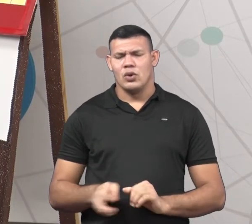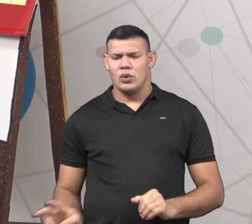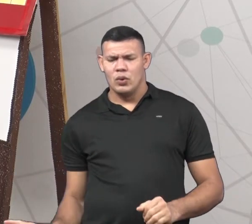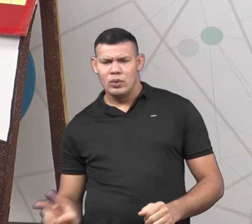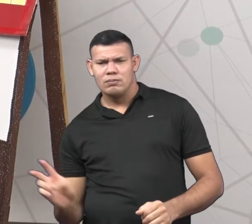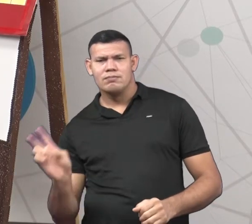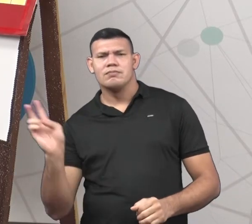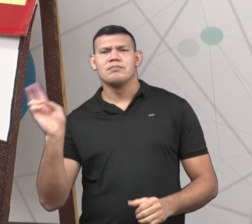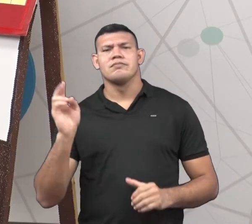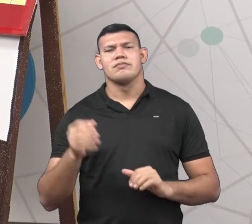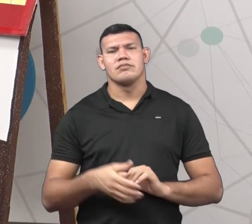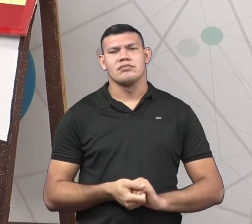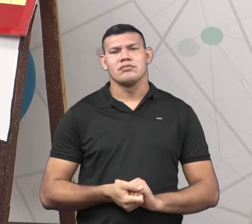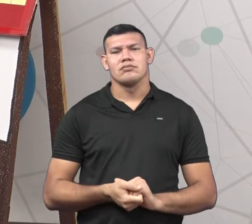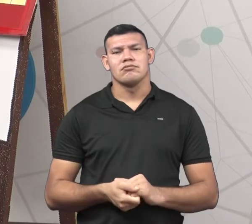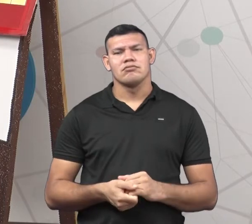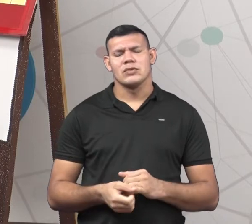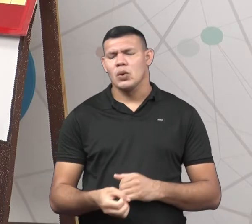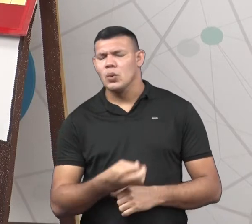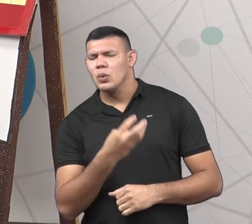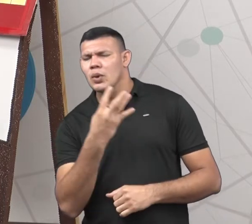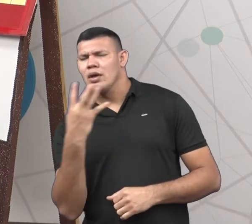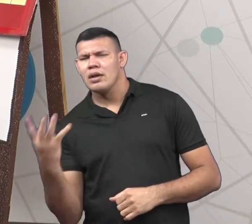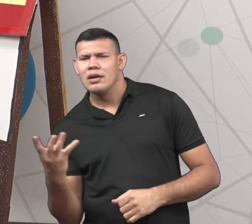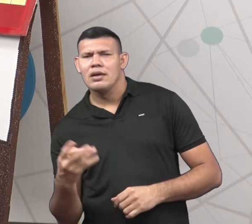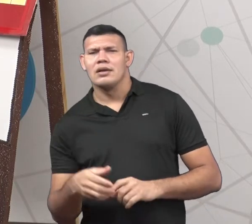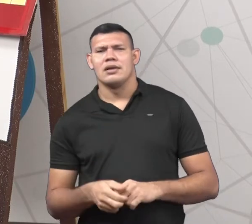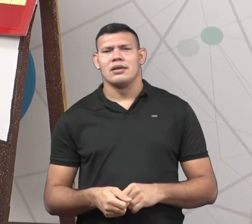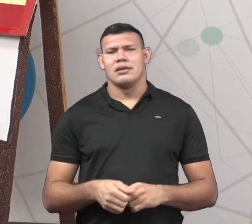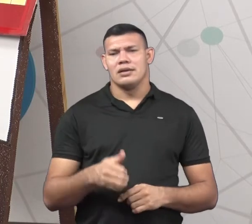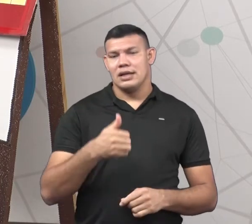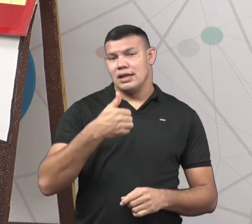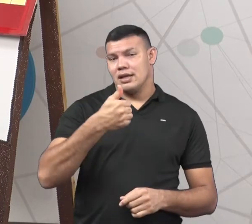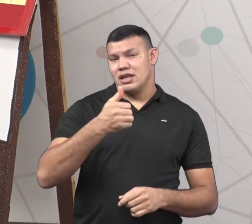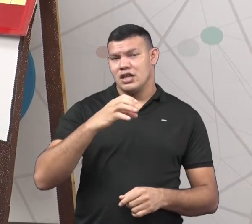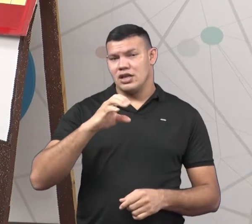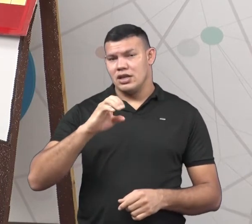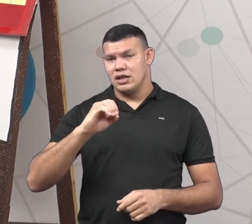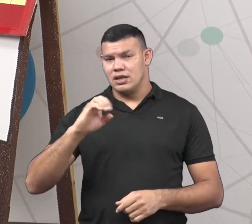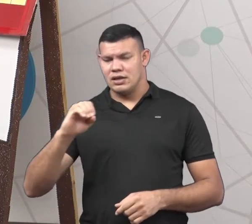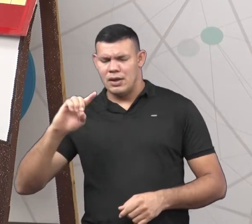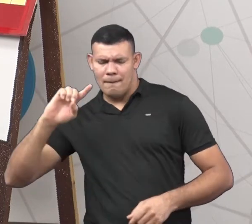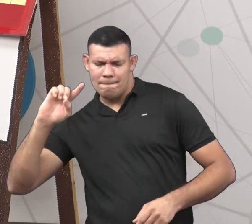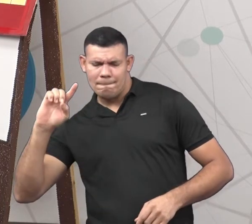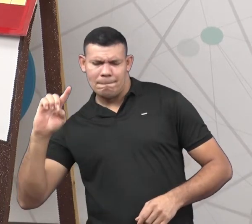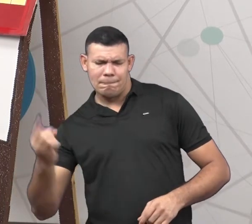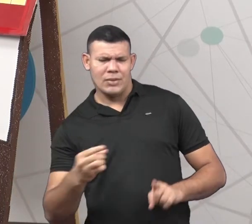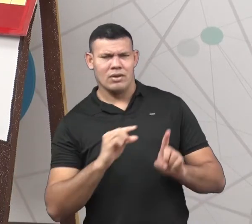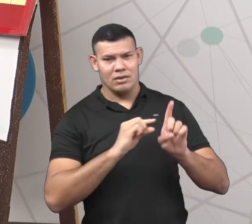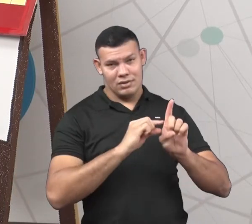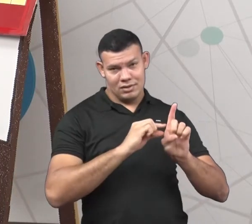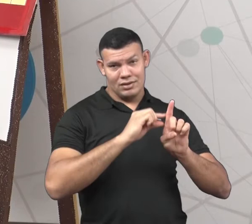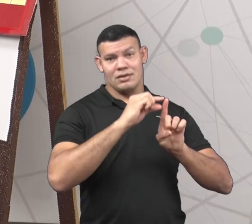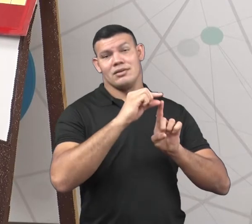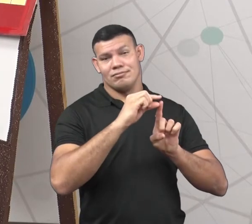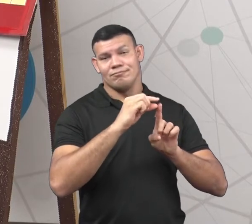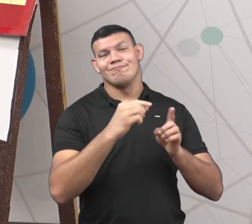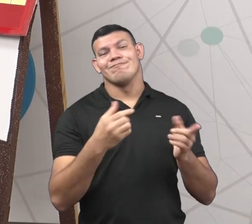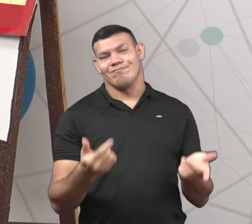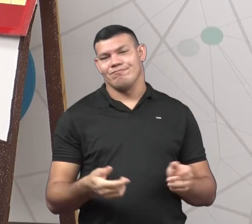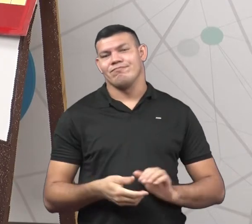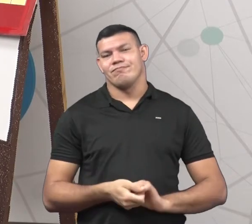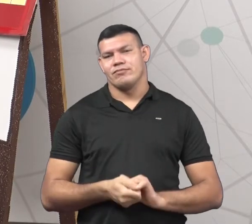está? Ele vai ter um valor de 100.000 unidades, né? Porque a quantidade que ele tem é